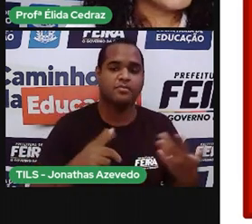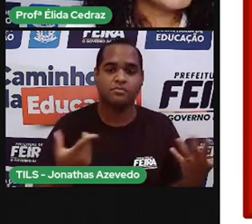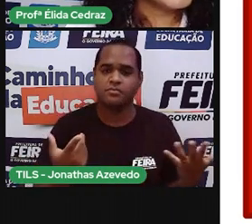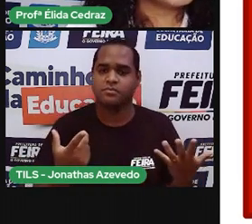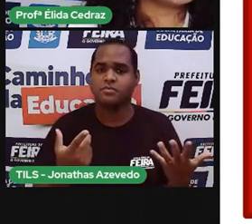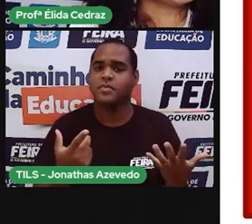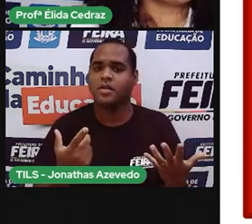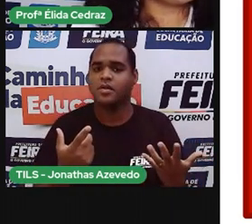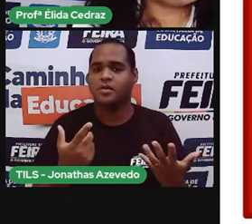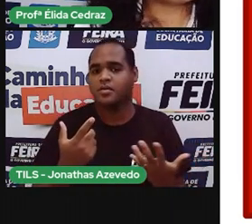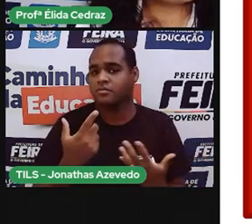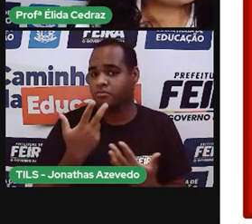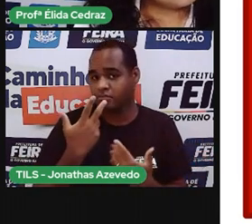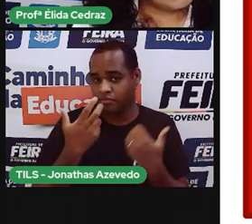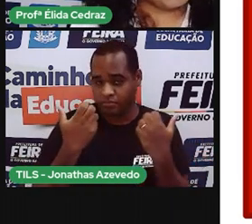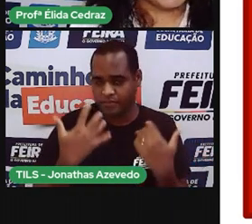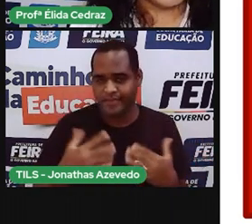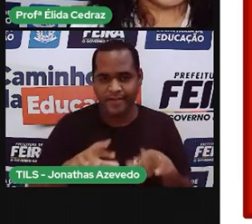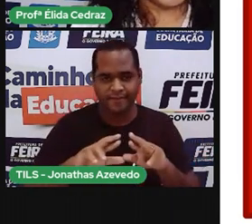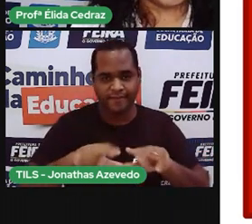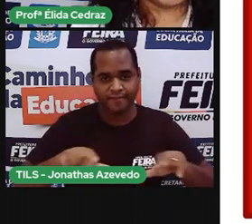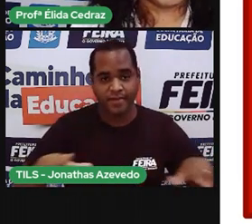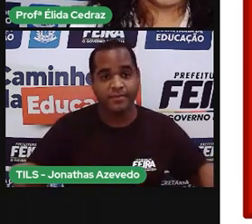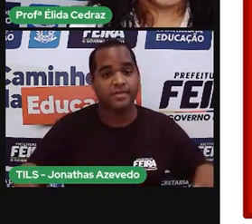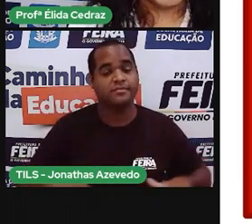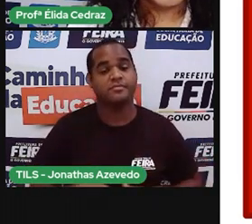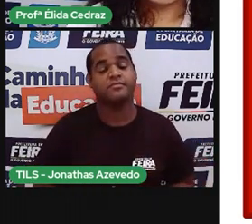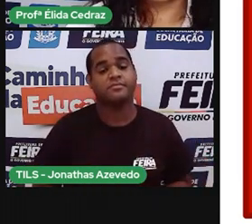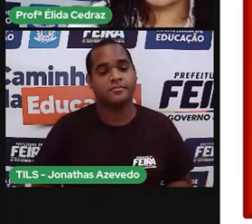são oferecidos de formas diferentes.